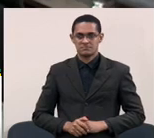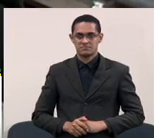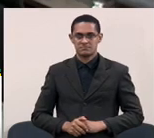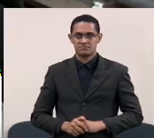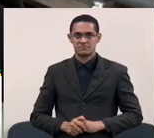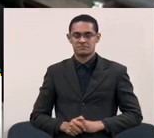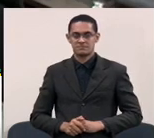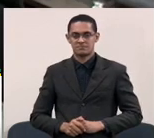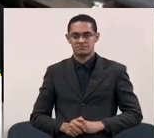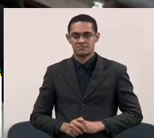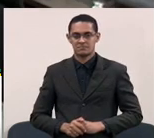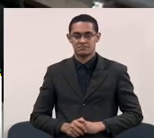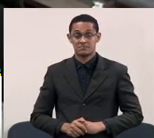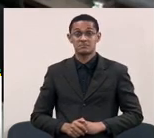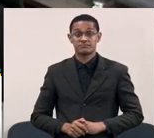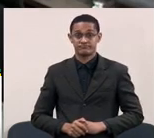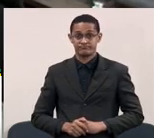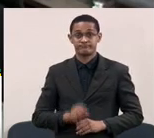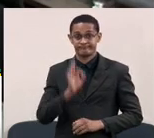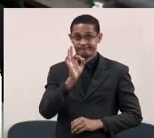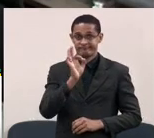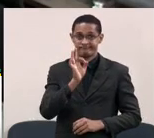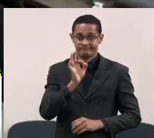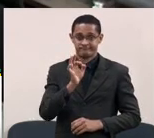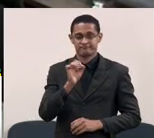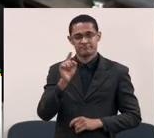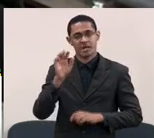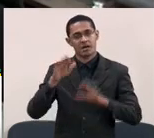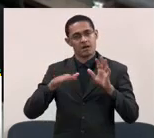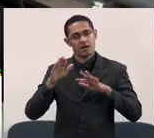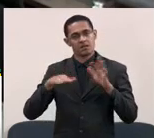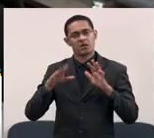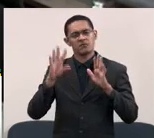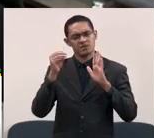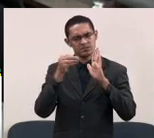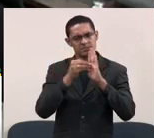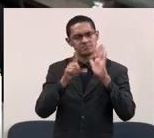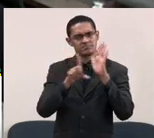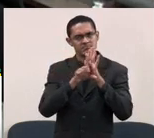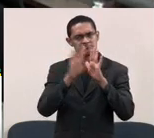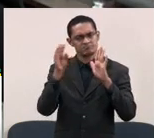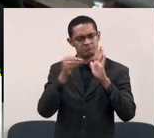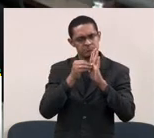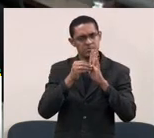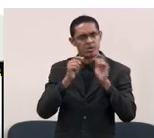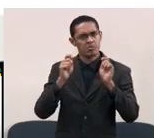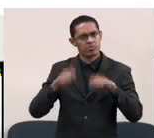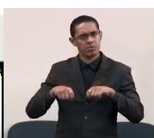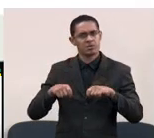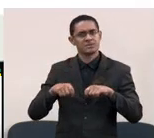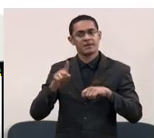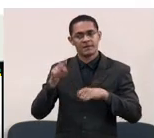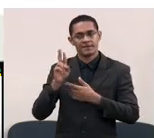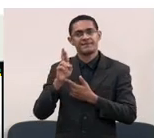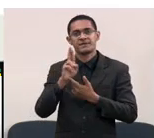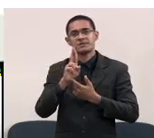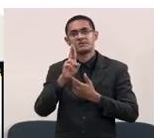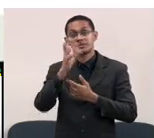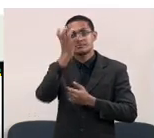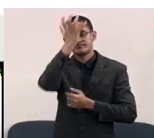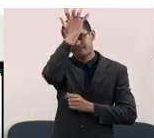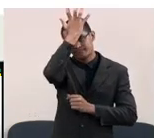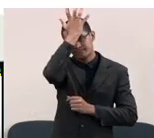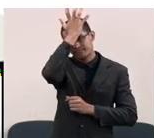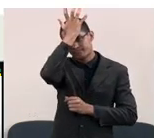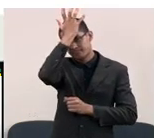Deputada Marília, quem sabe não dá para fazer uma emenda nesse projeto de lei que está aí na casa, que diz respeito ao autismo,